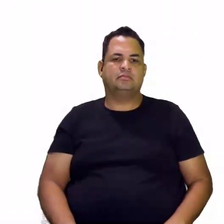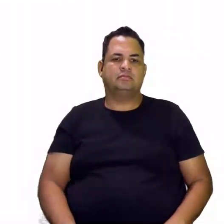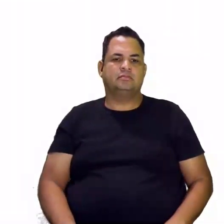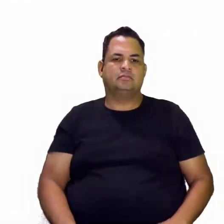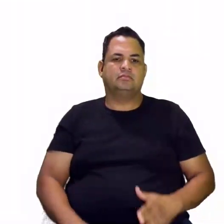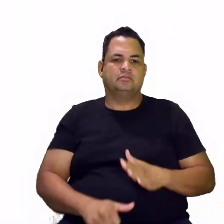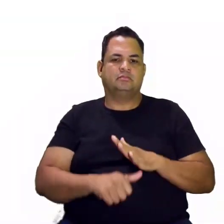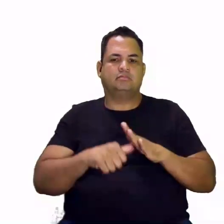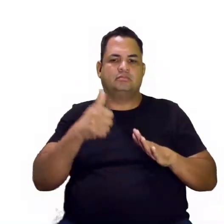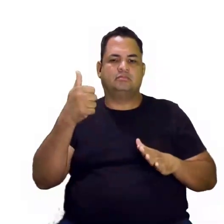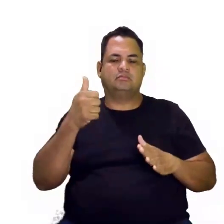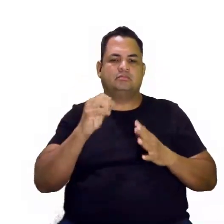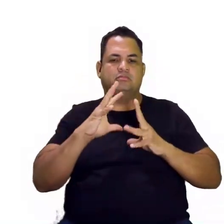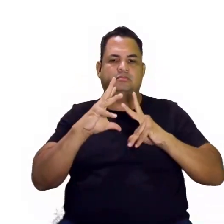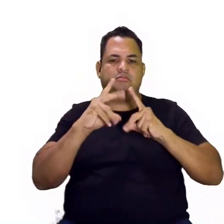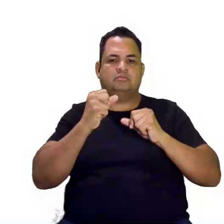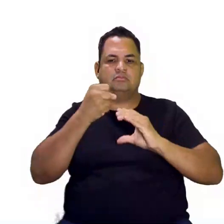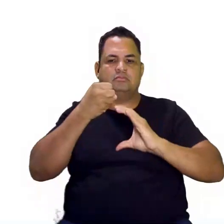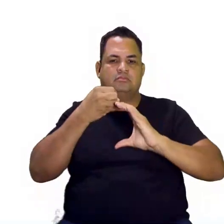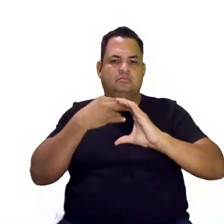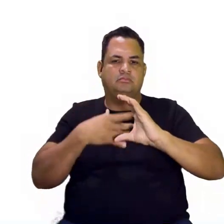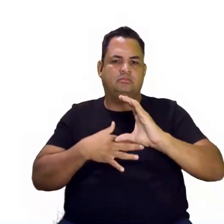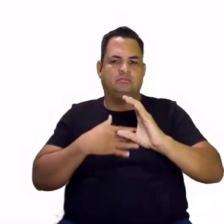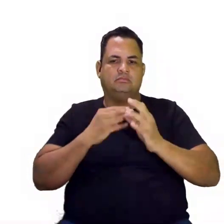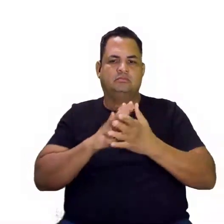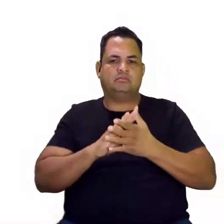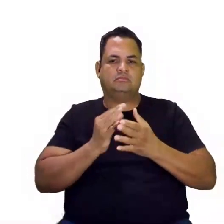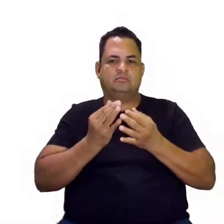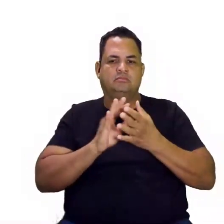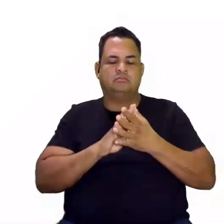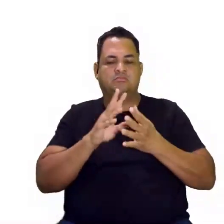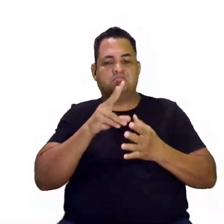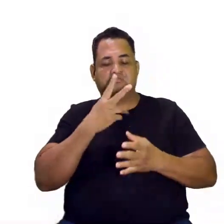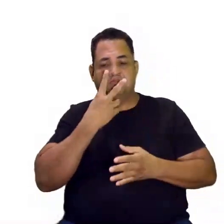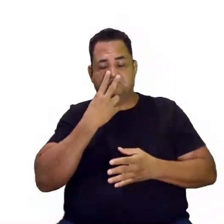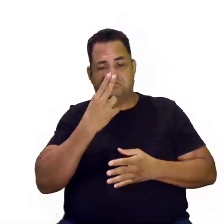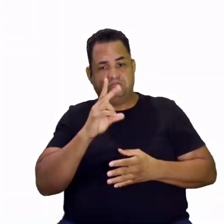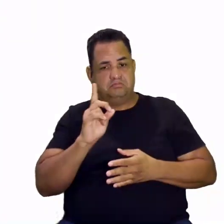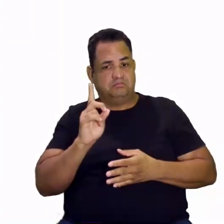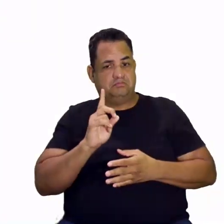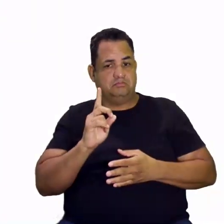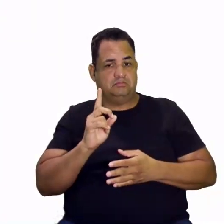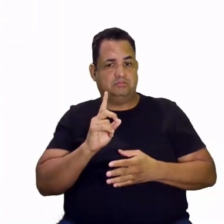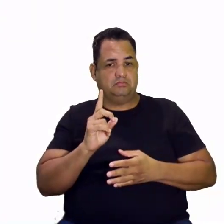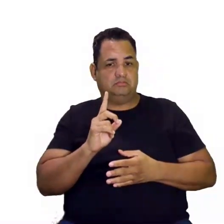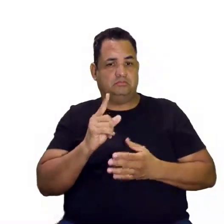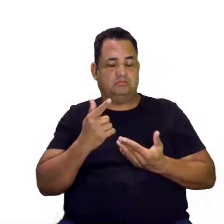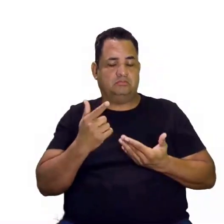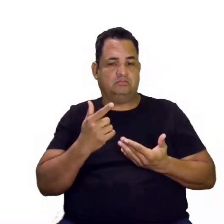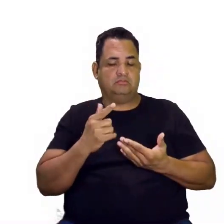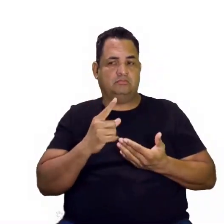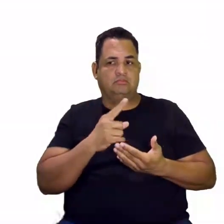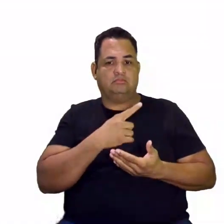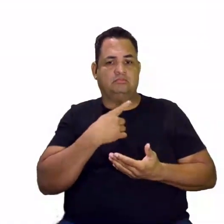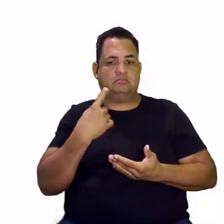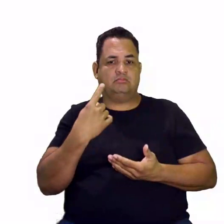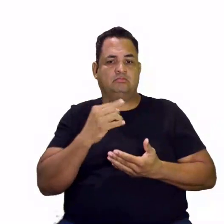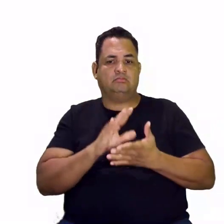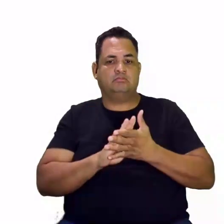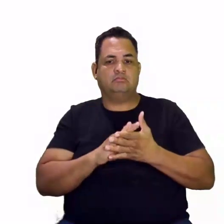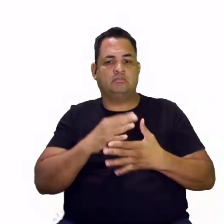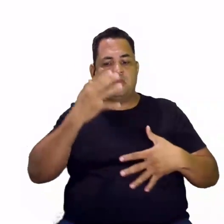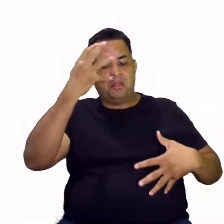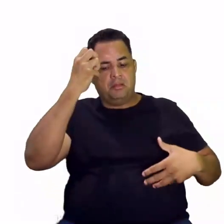humanos primitivos, com toda a característica muito similar, mas não é, tá? Nós não éramos macacos